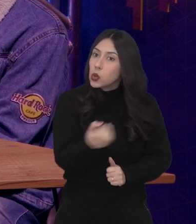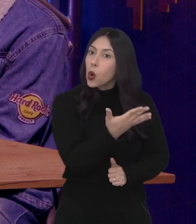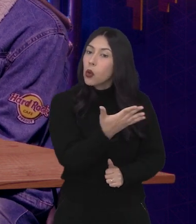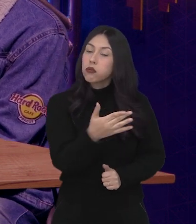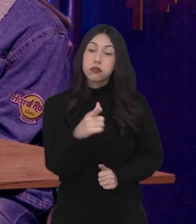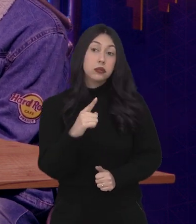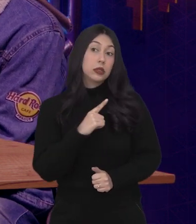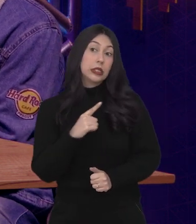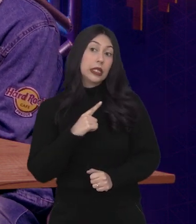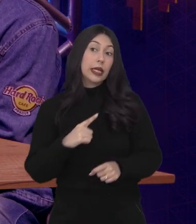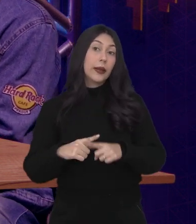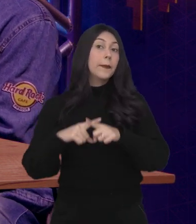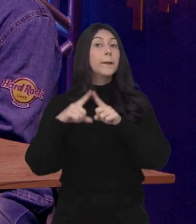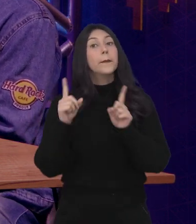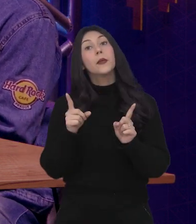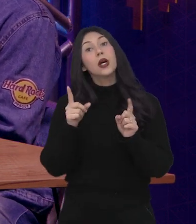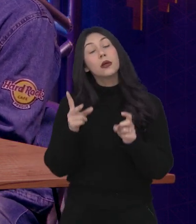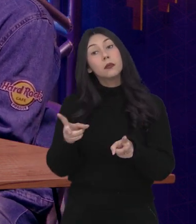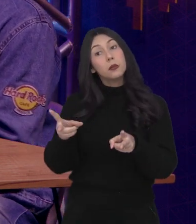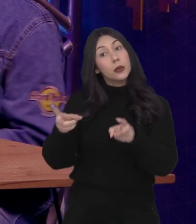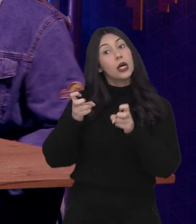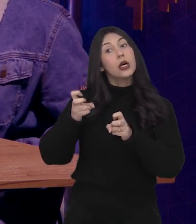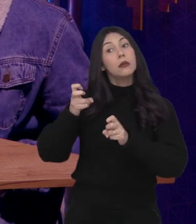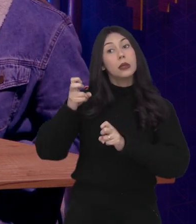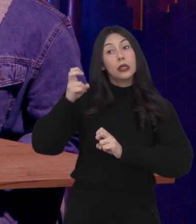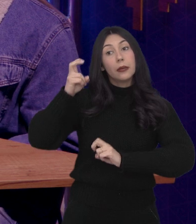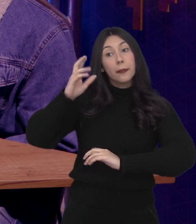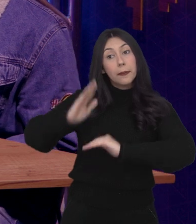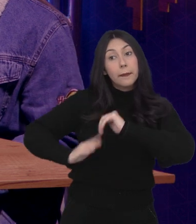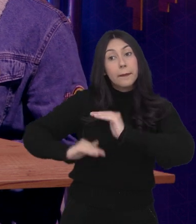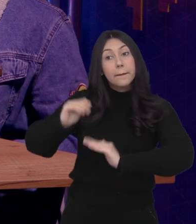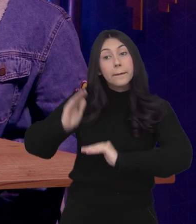esportes modernos, mas a gente vê que essa prática